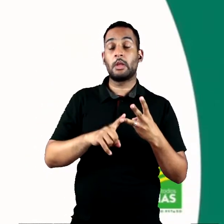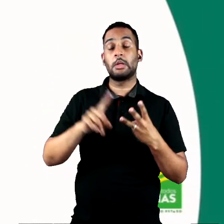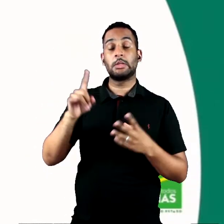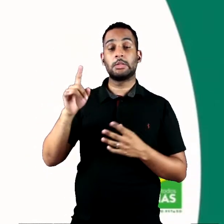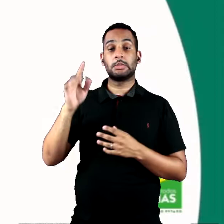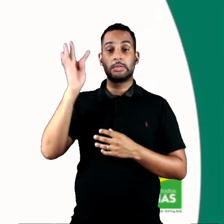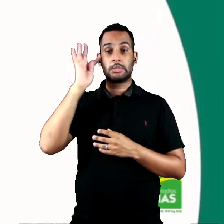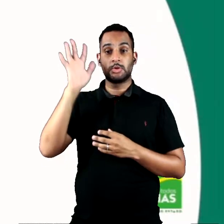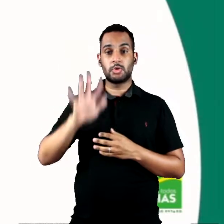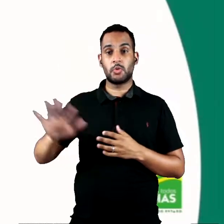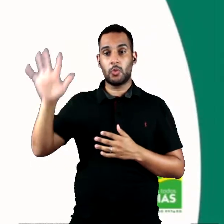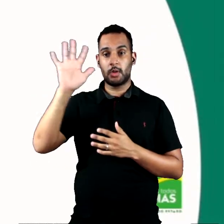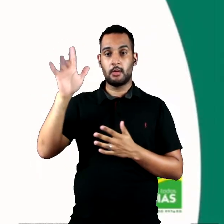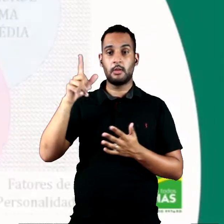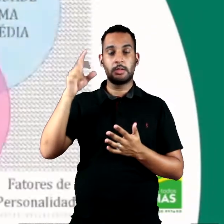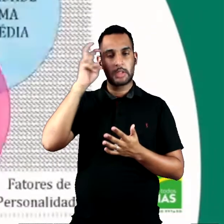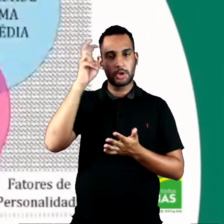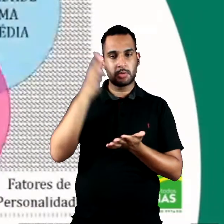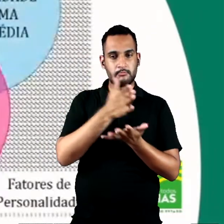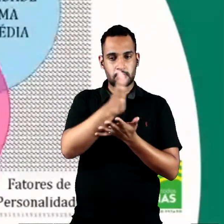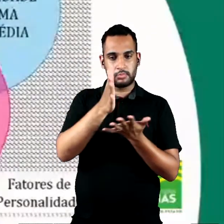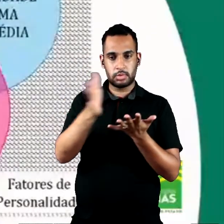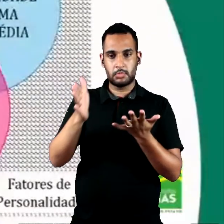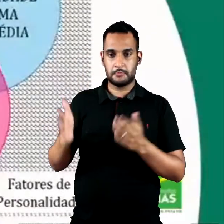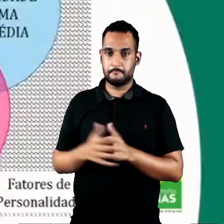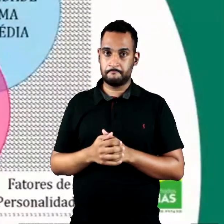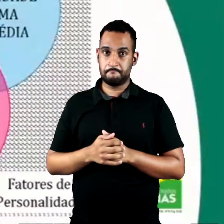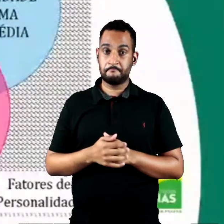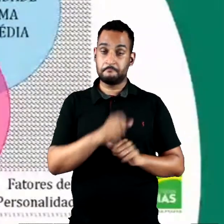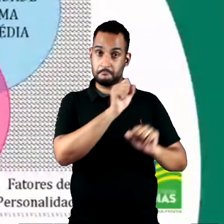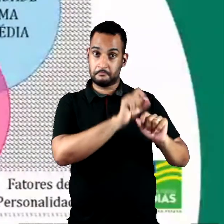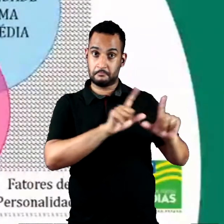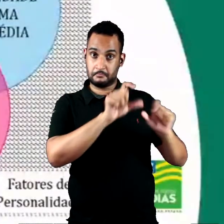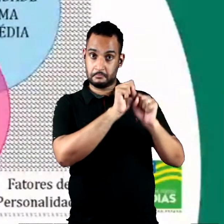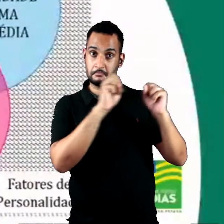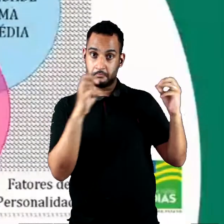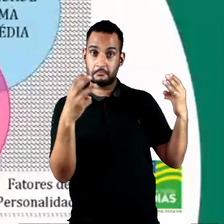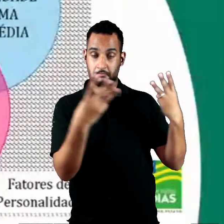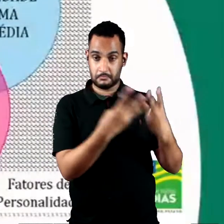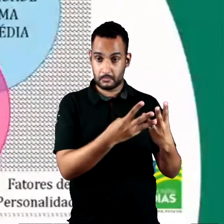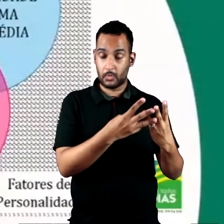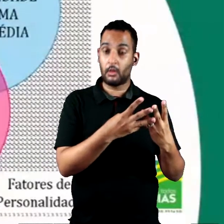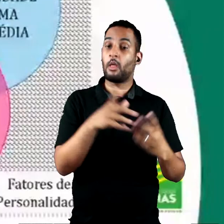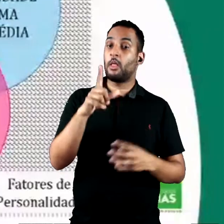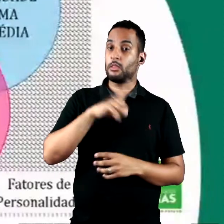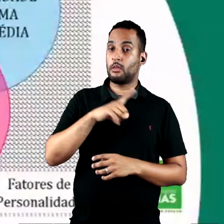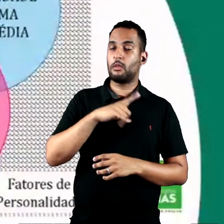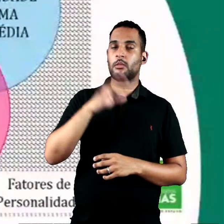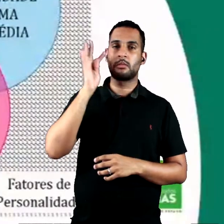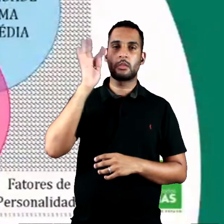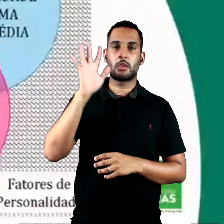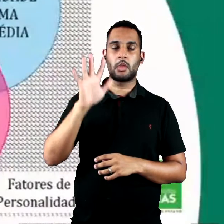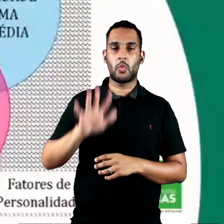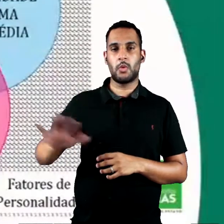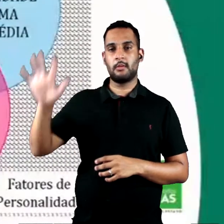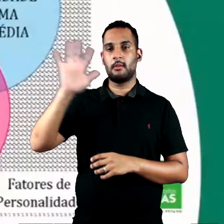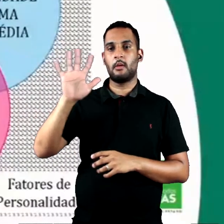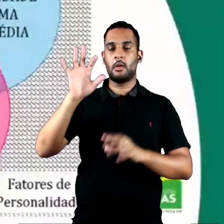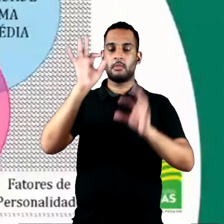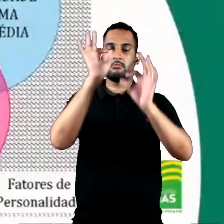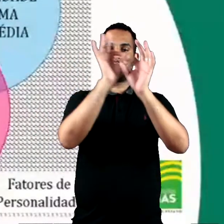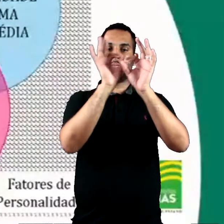de Robert Sternberg. Neste slide, temos a Teoria dos Três Anéis, que é a